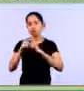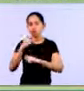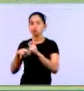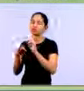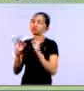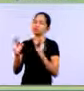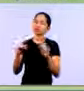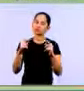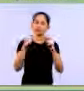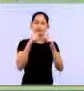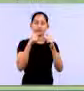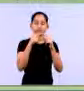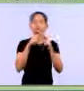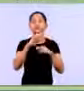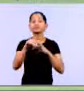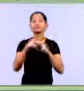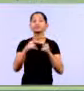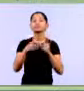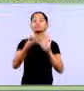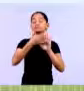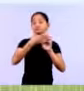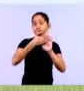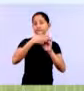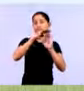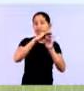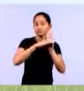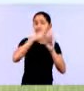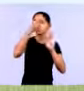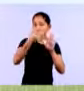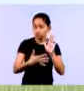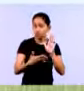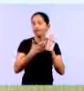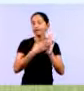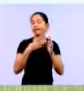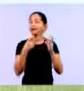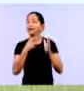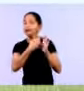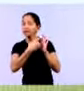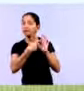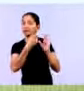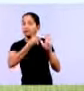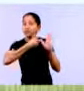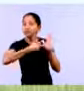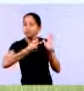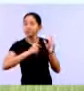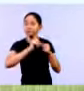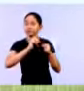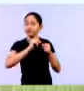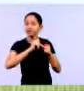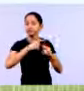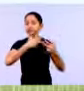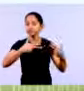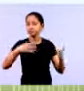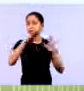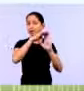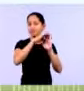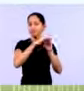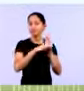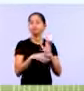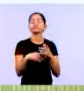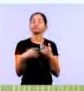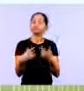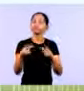o dever de prestar contas. Essas são as principais inovações da Lei de Responsabilidade Fiscal e que você deve estar atento